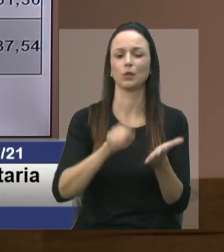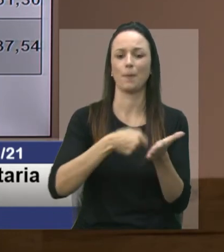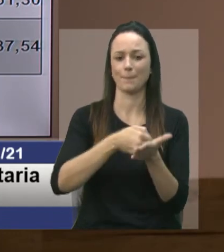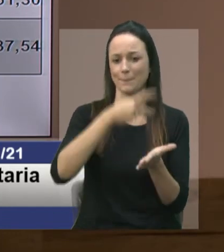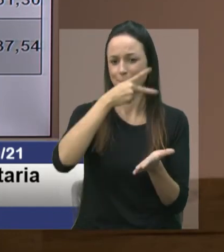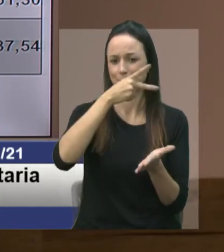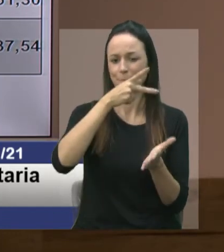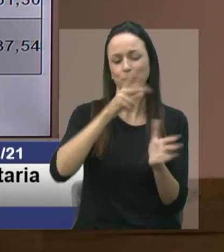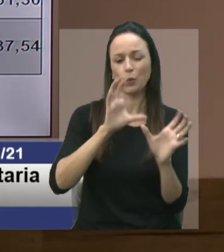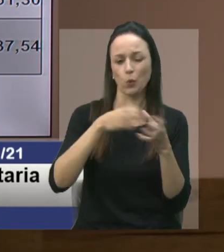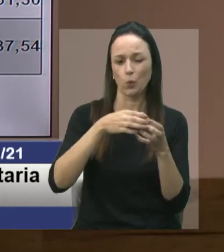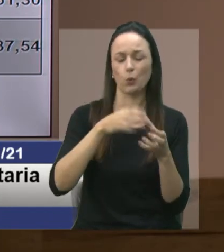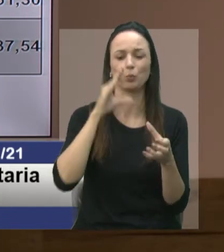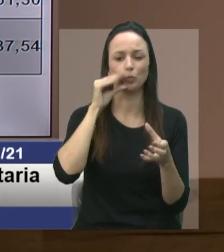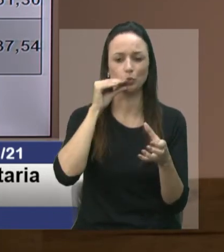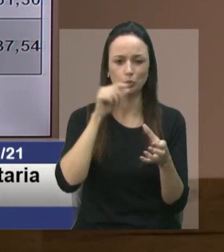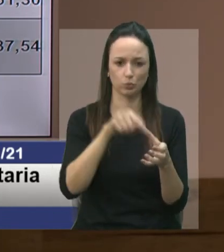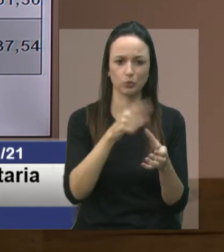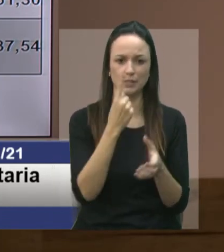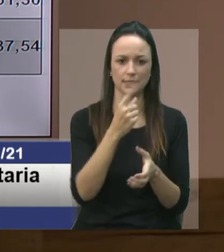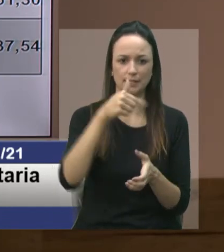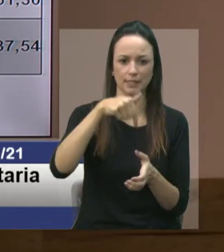pessoal de